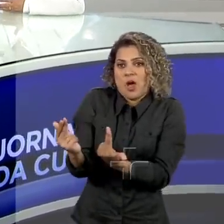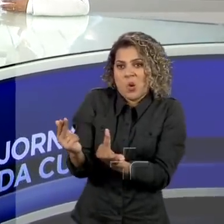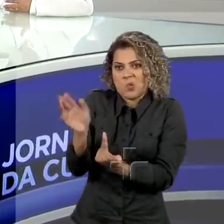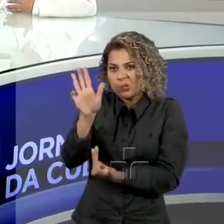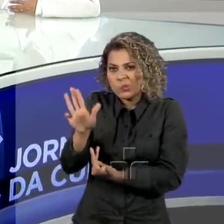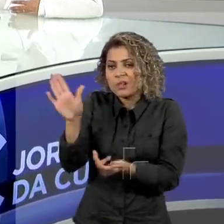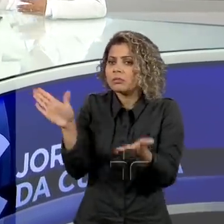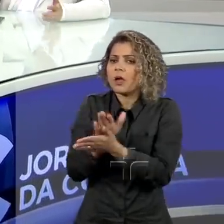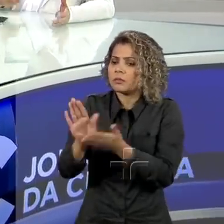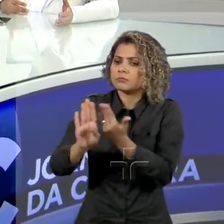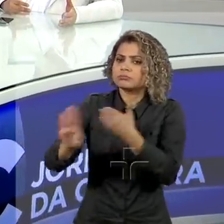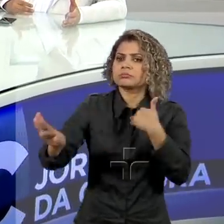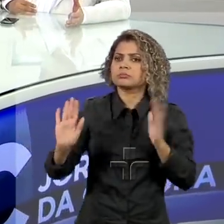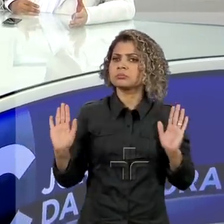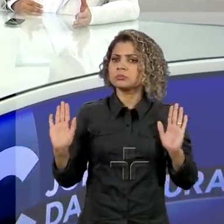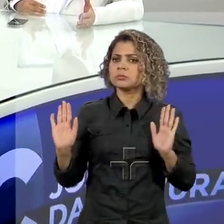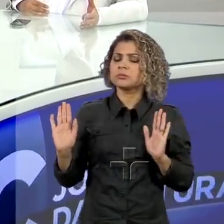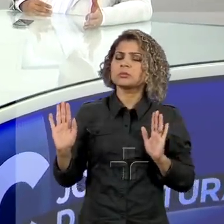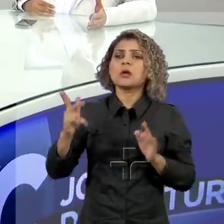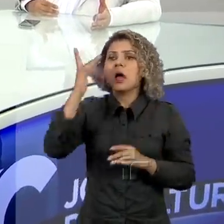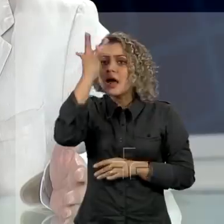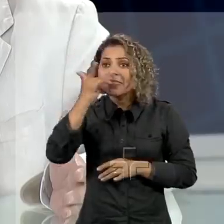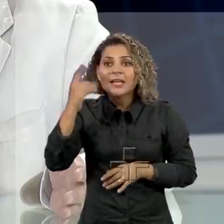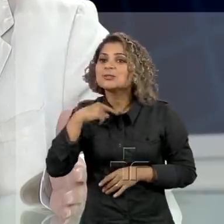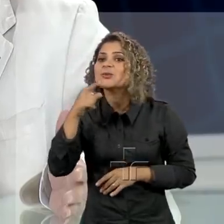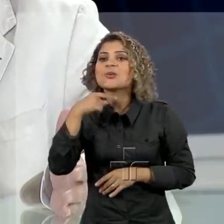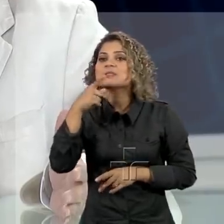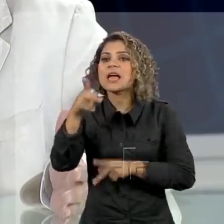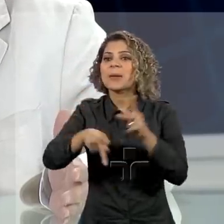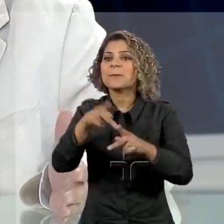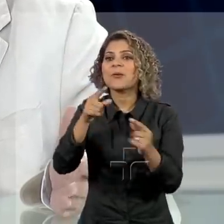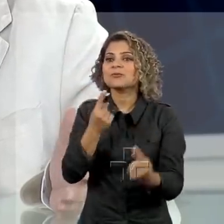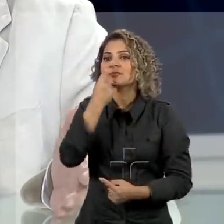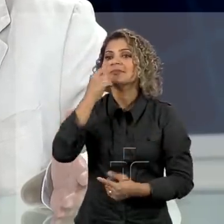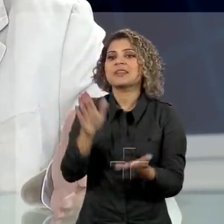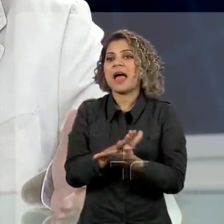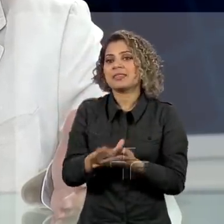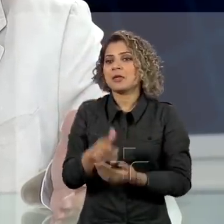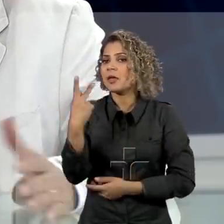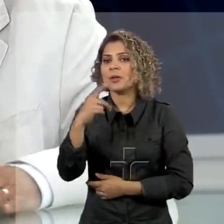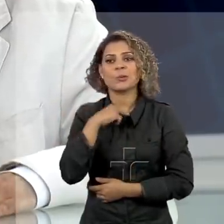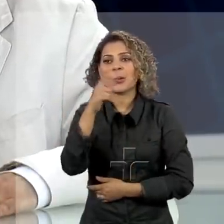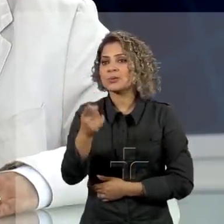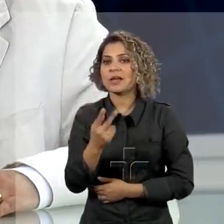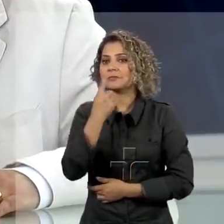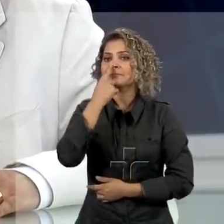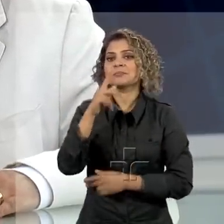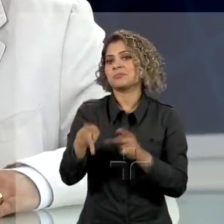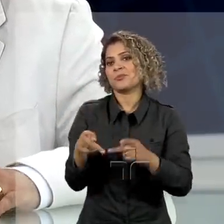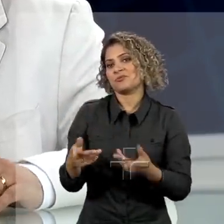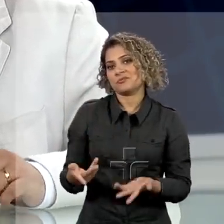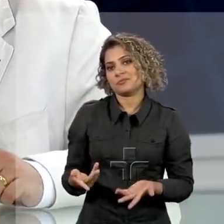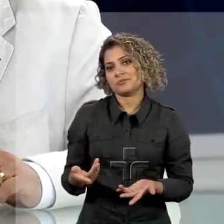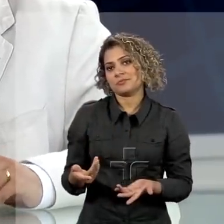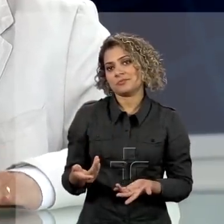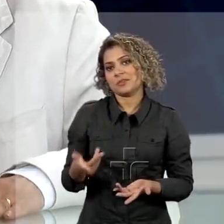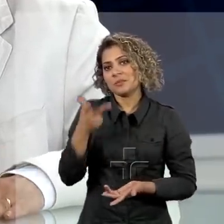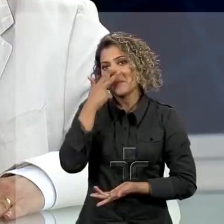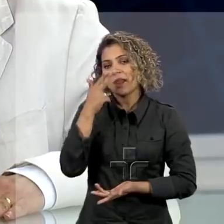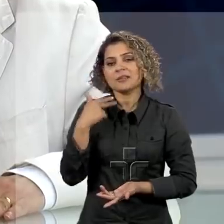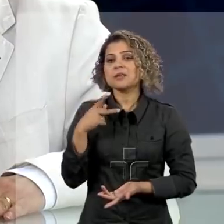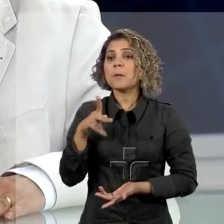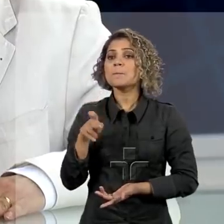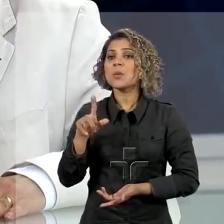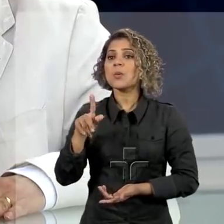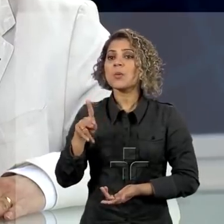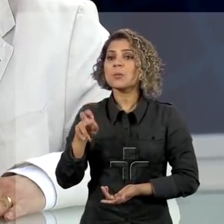se transformou num populista, o Haddad não consegue ser populista. Nem que ele tente, ele consegue, né? O que eu acho uma virtude, né? Mas,